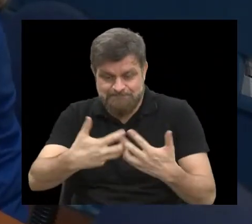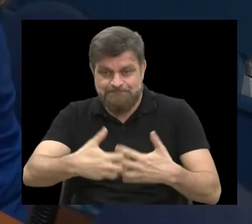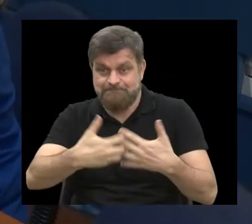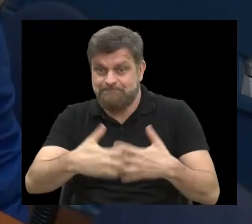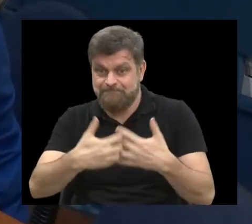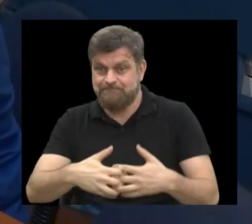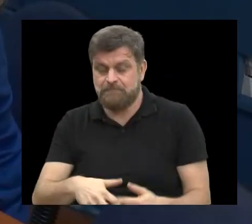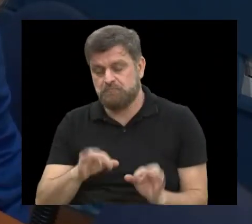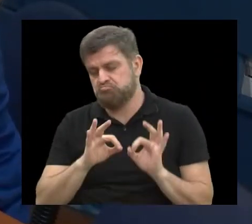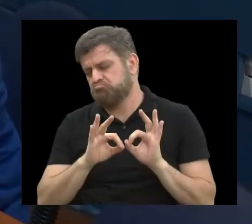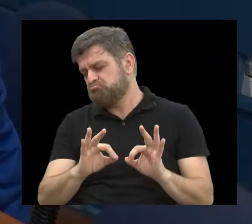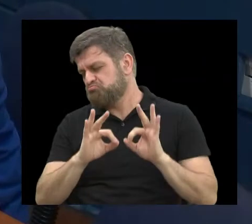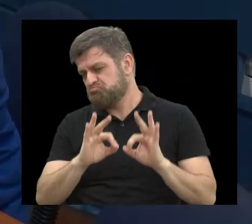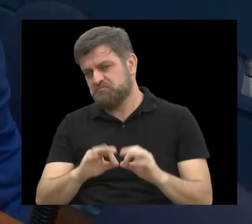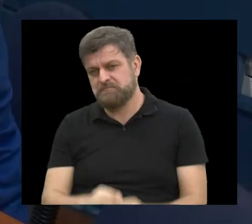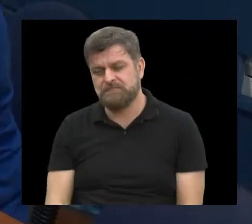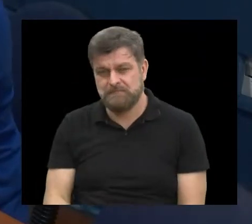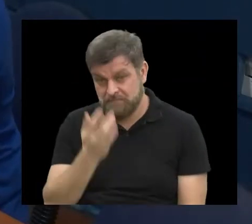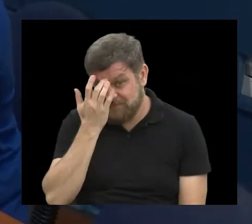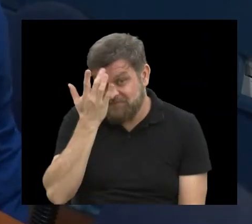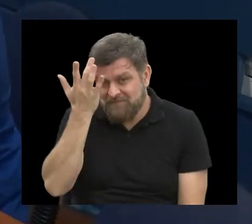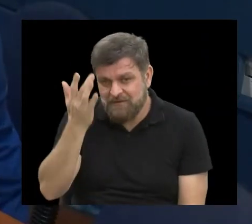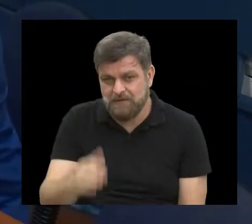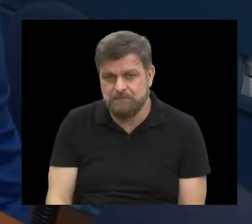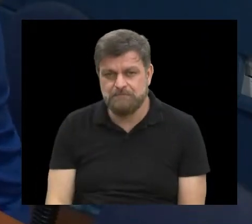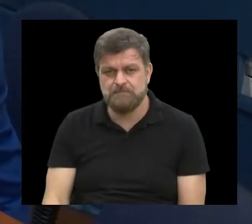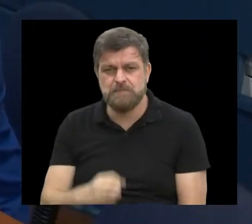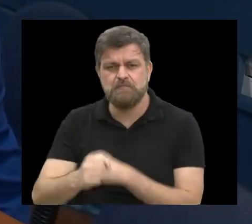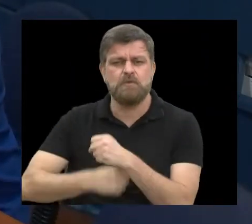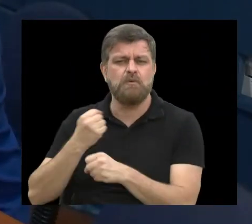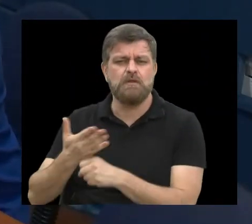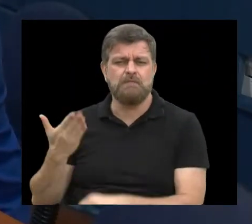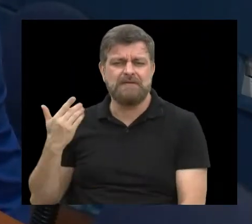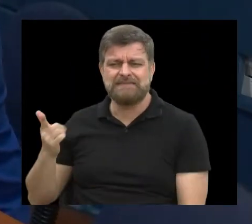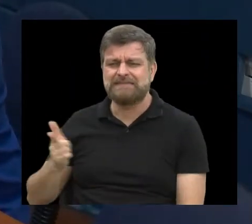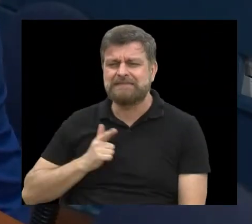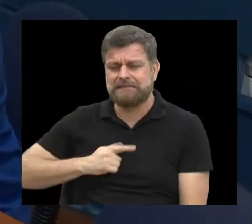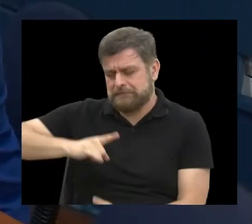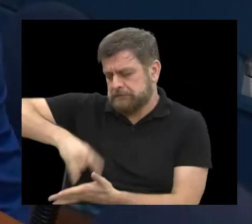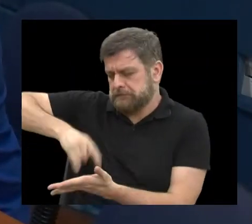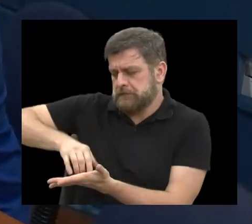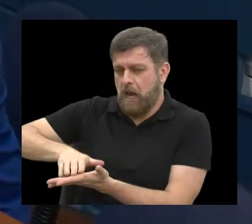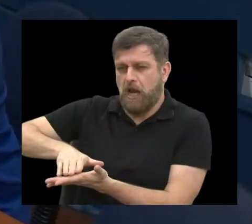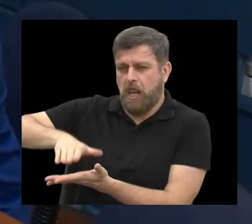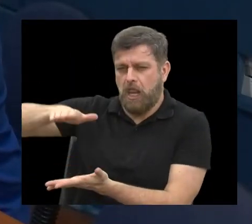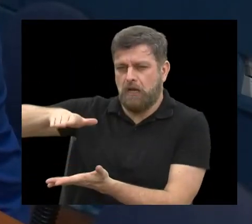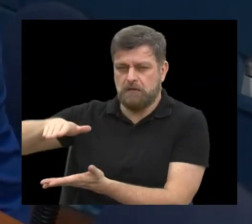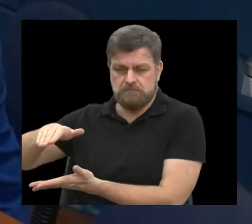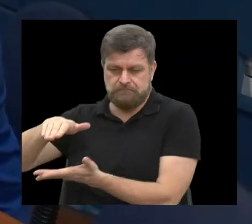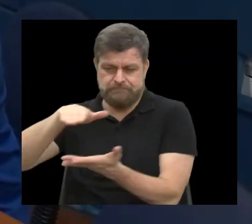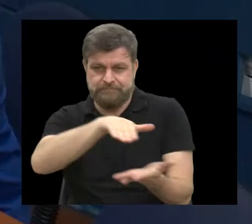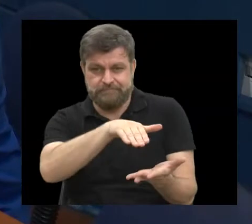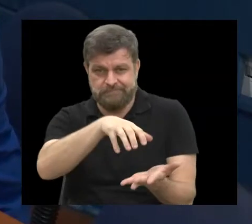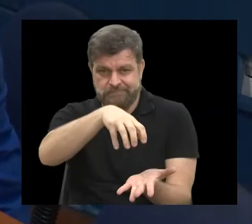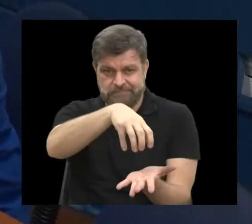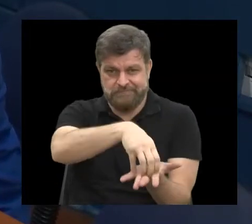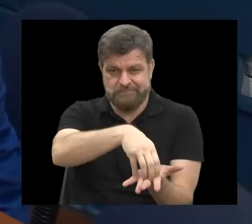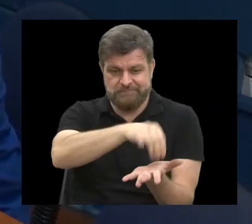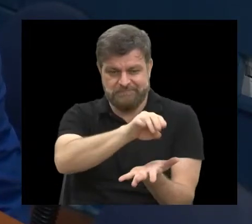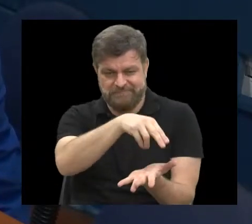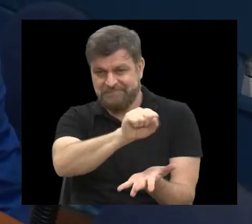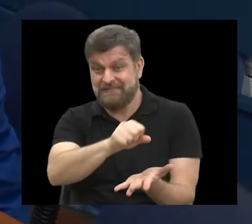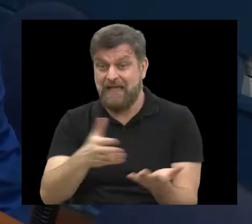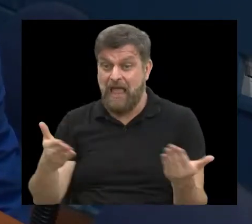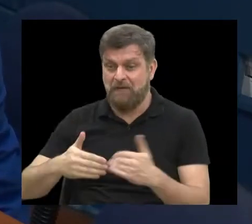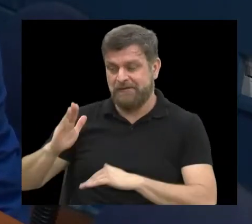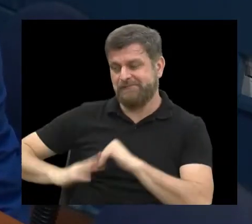né? prático, é bem prático. Que às vezes, acho que foi o ano passado, eu arrumei um monte de documentos, cheguei até uma agência lá, tá vendo, Guilherme? Agora já foi bem mais